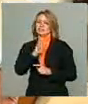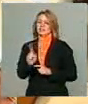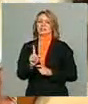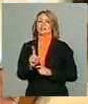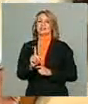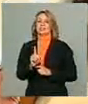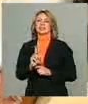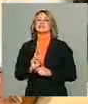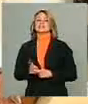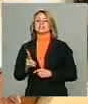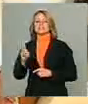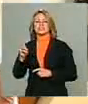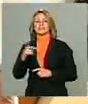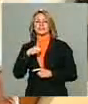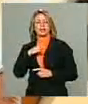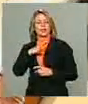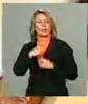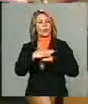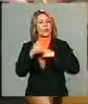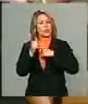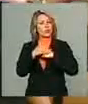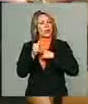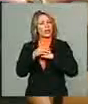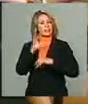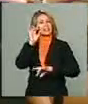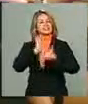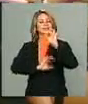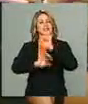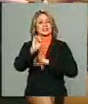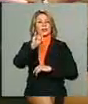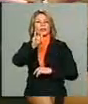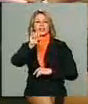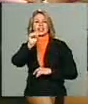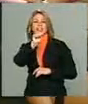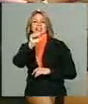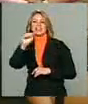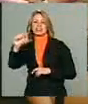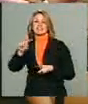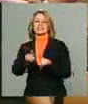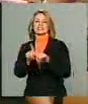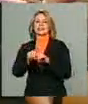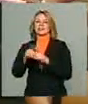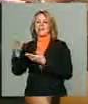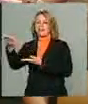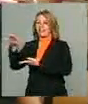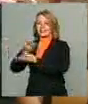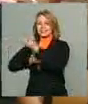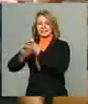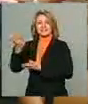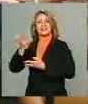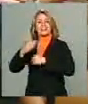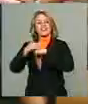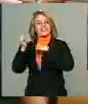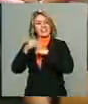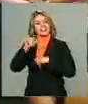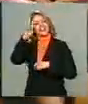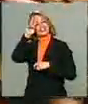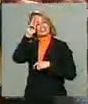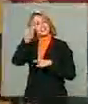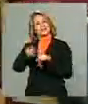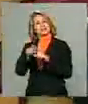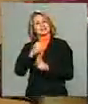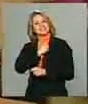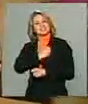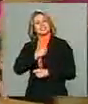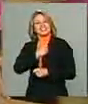tenho ten carinho por ela Isa Rodriguez retribui o carinho da amiga e lembra com saudades